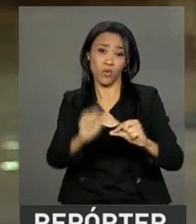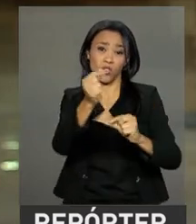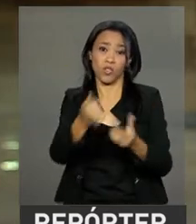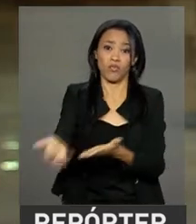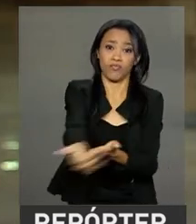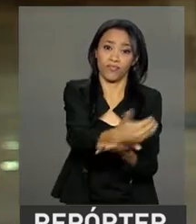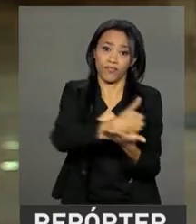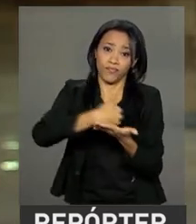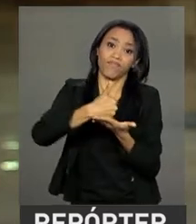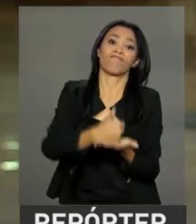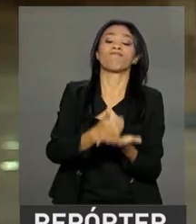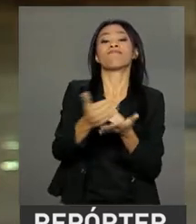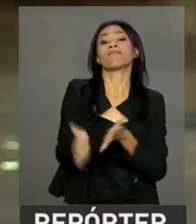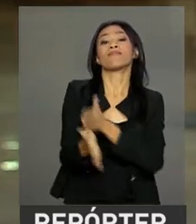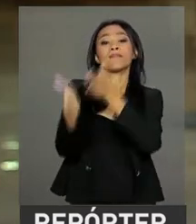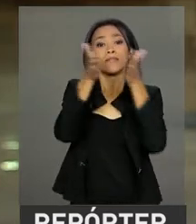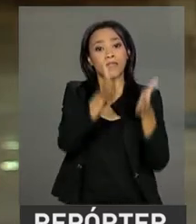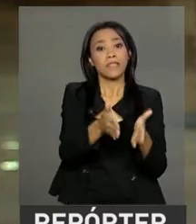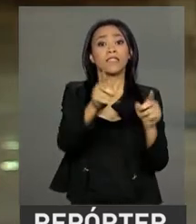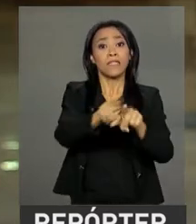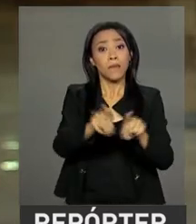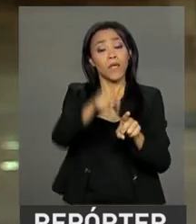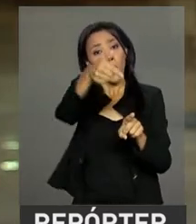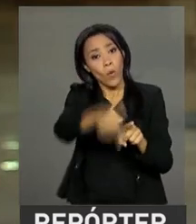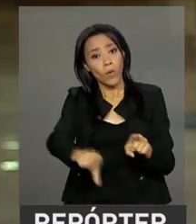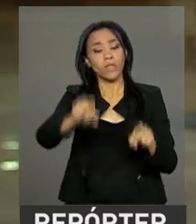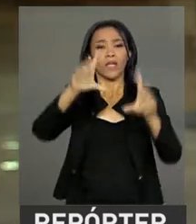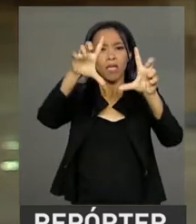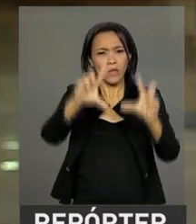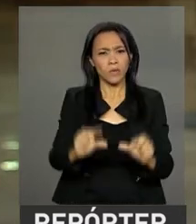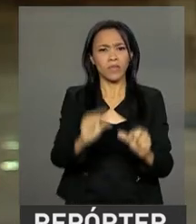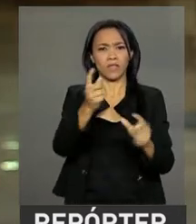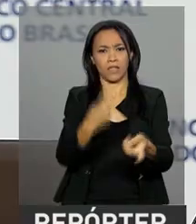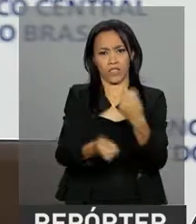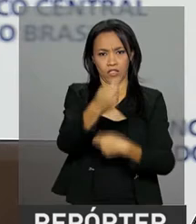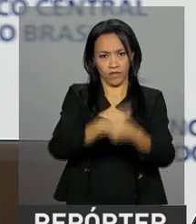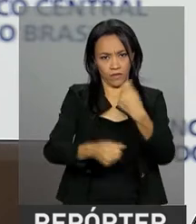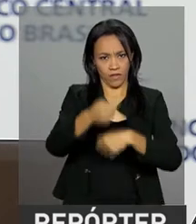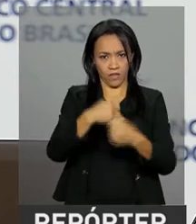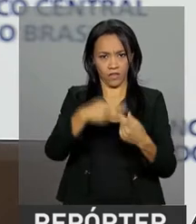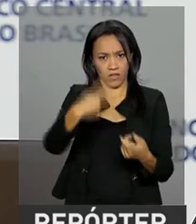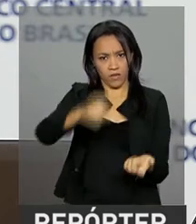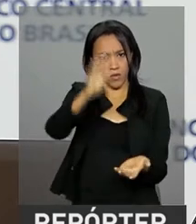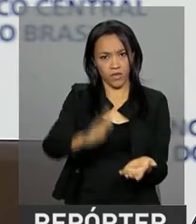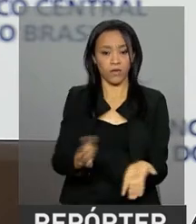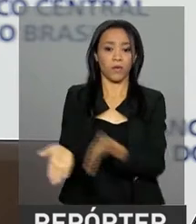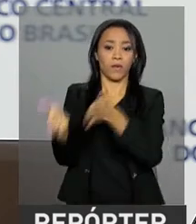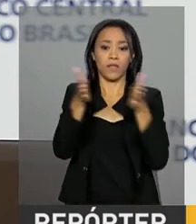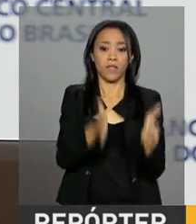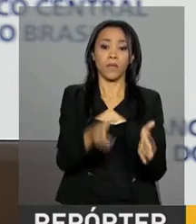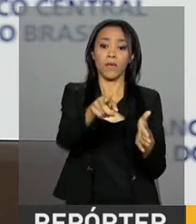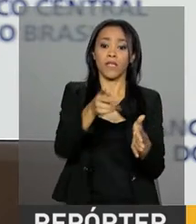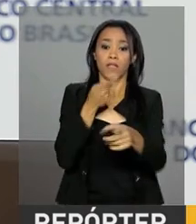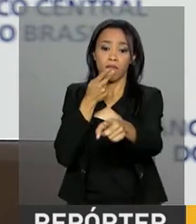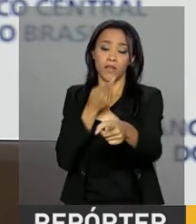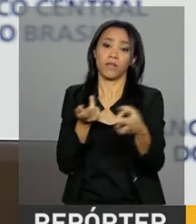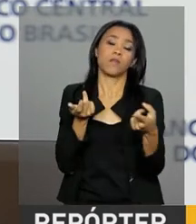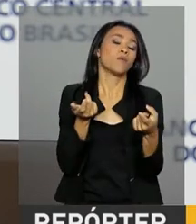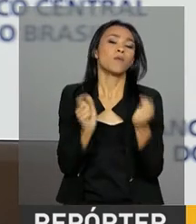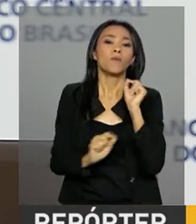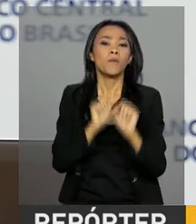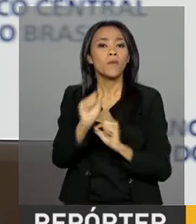da própria atividade reduzida da economia brasileira sou financeiro tem tem tem